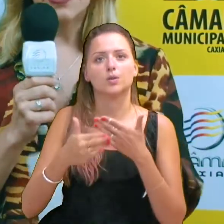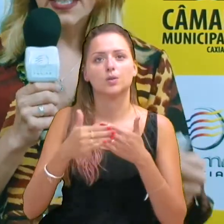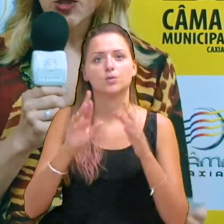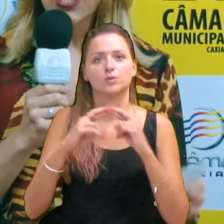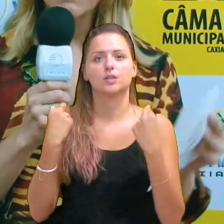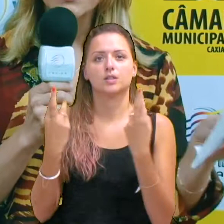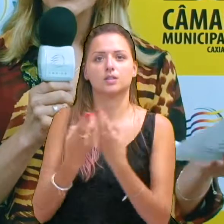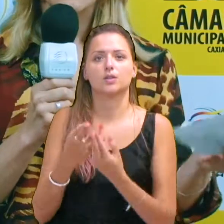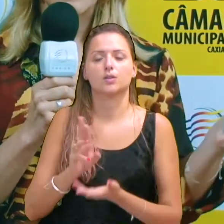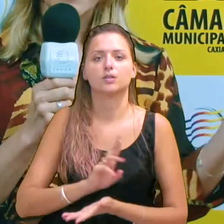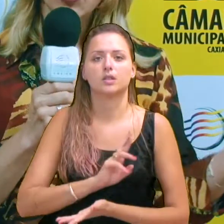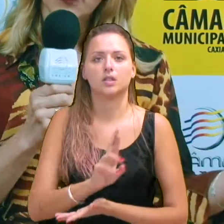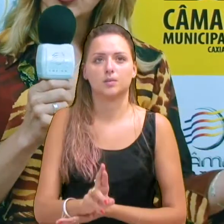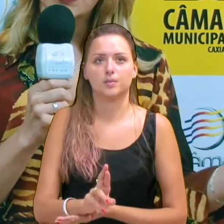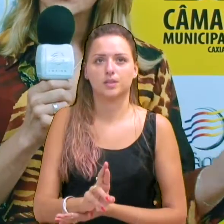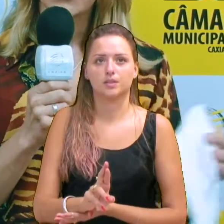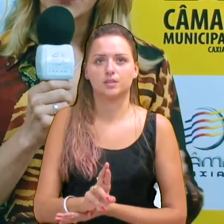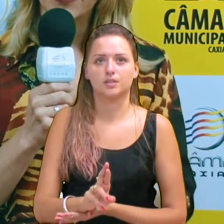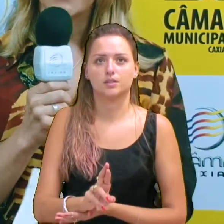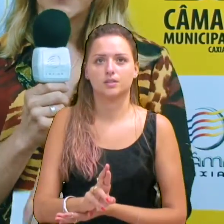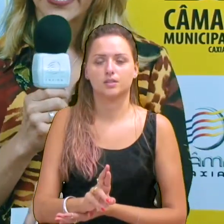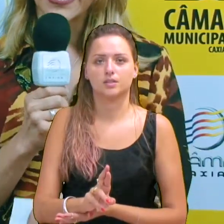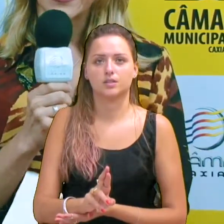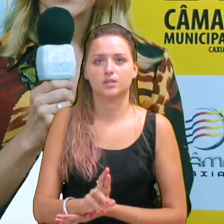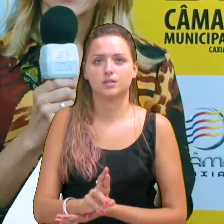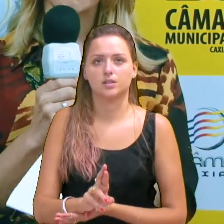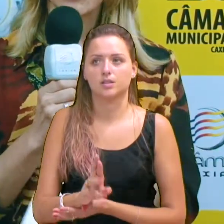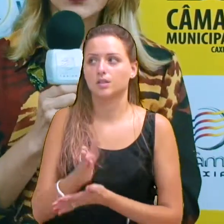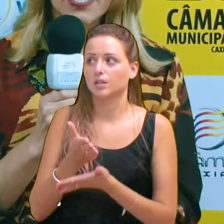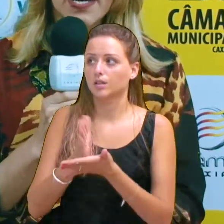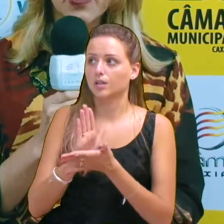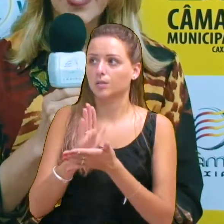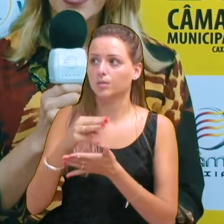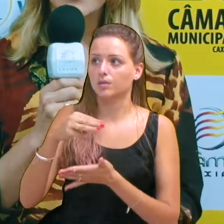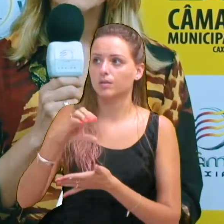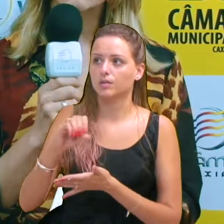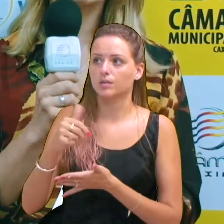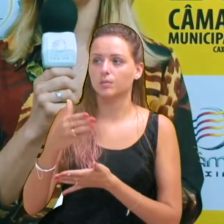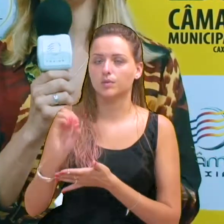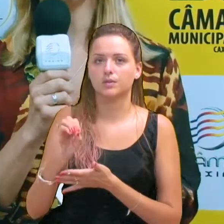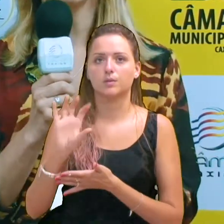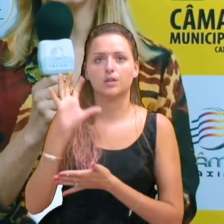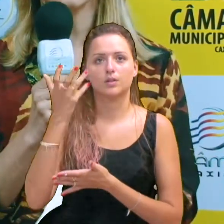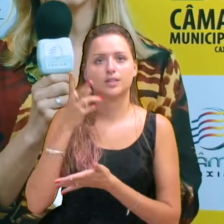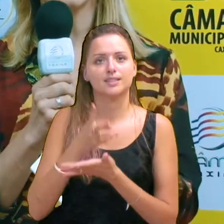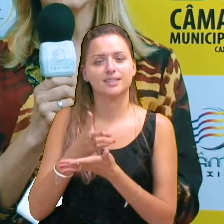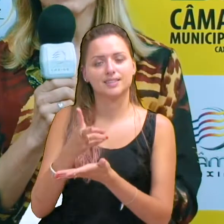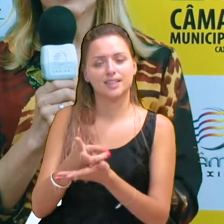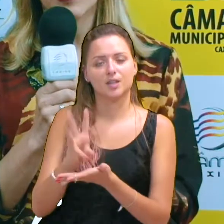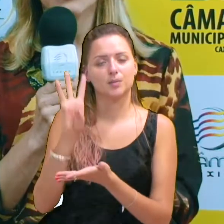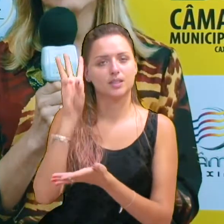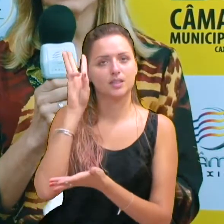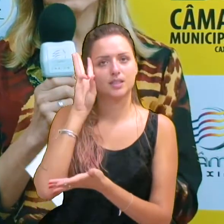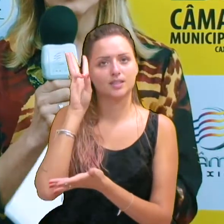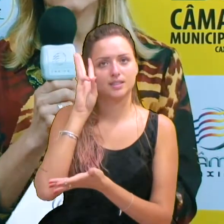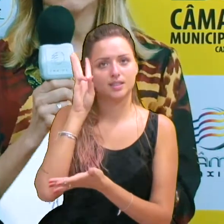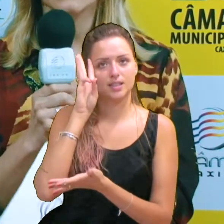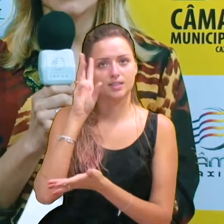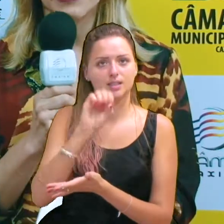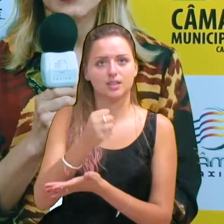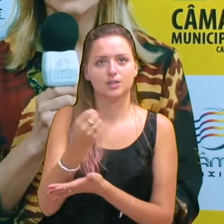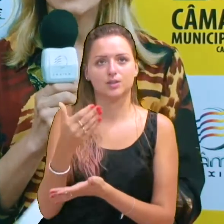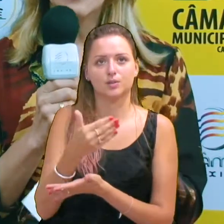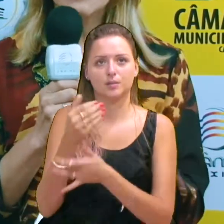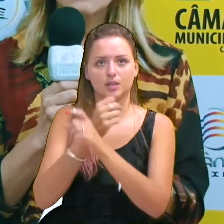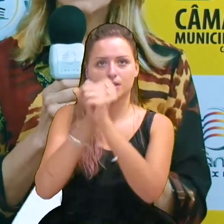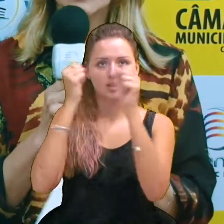sessões representativas, o tipo de sessão em que foi aprovada essa moção, elas acontecem sempre às terças-feiras, às 8h30